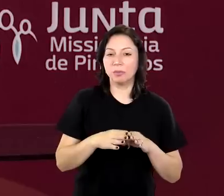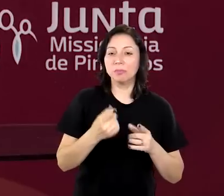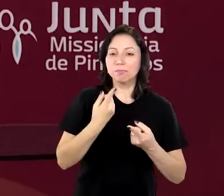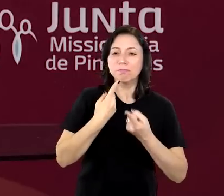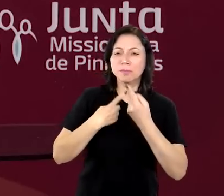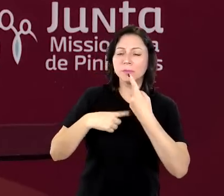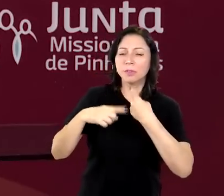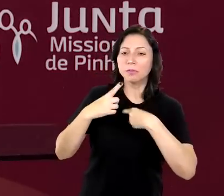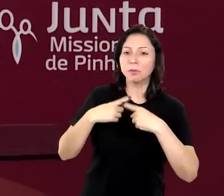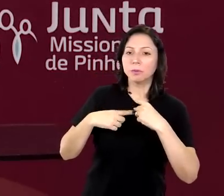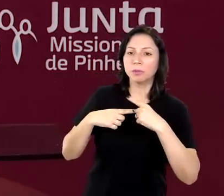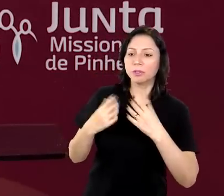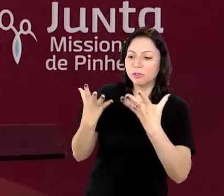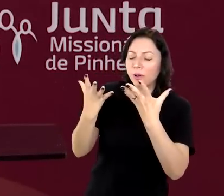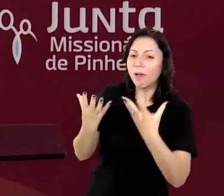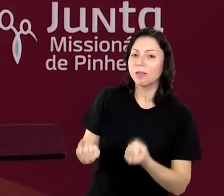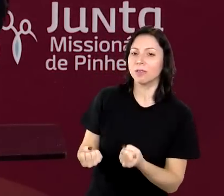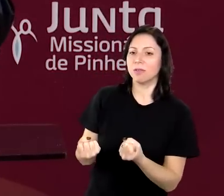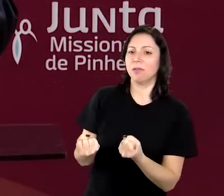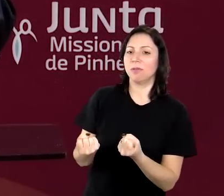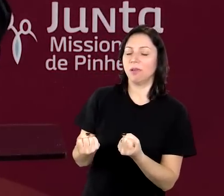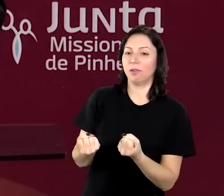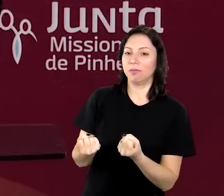estivesse oferecendo o seu corpo.